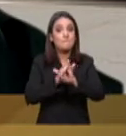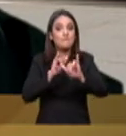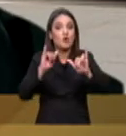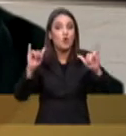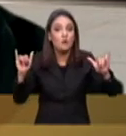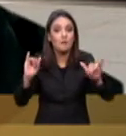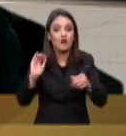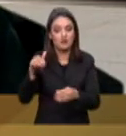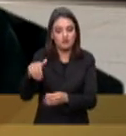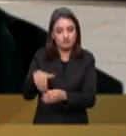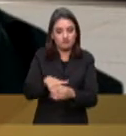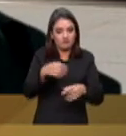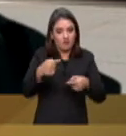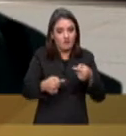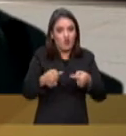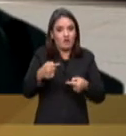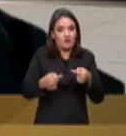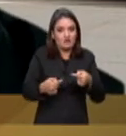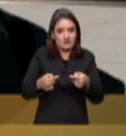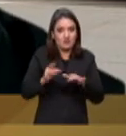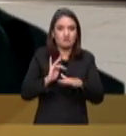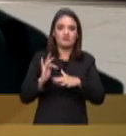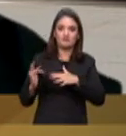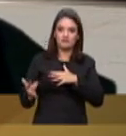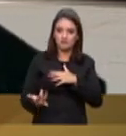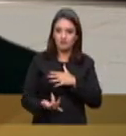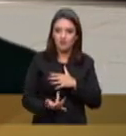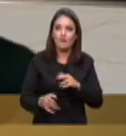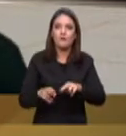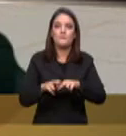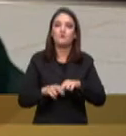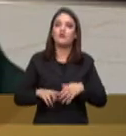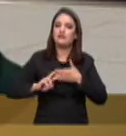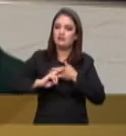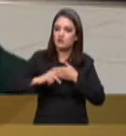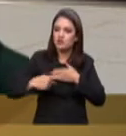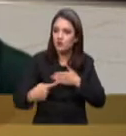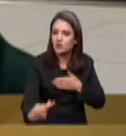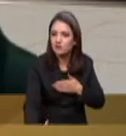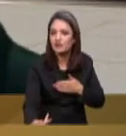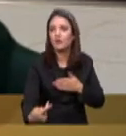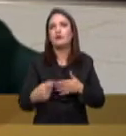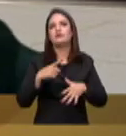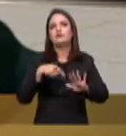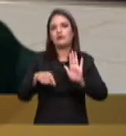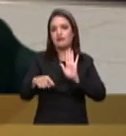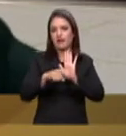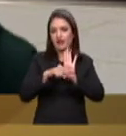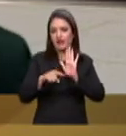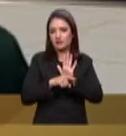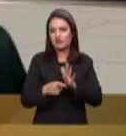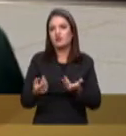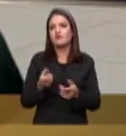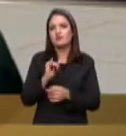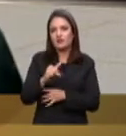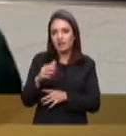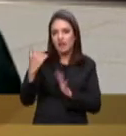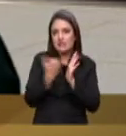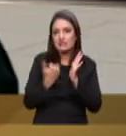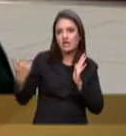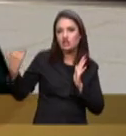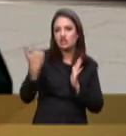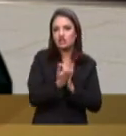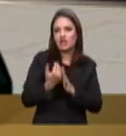nas redes sociais, considerando os múltiplos efeitos colaterais nefastos dos abusos na internet e do poder